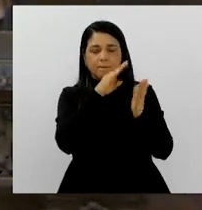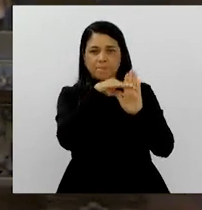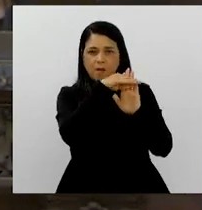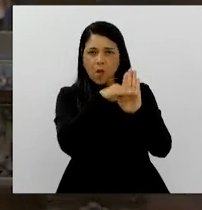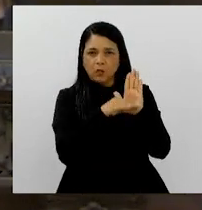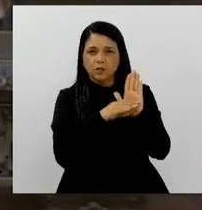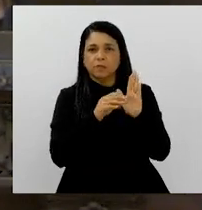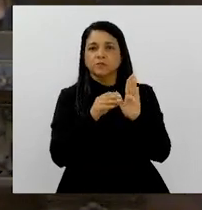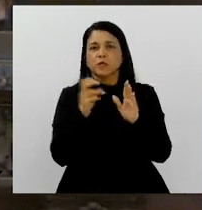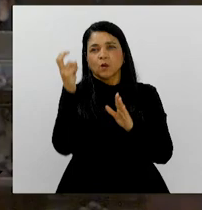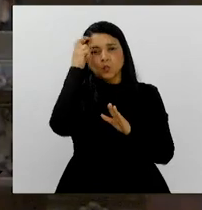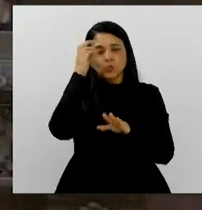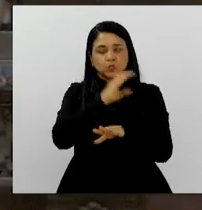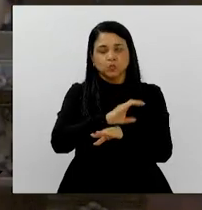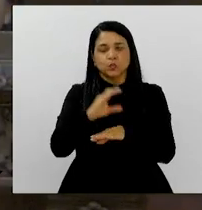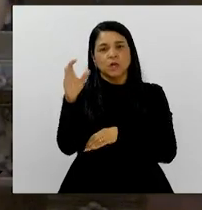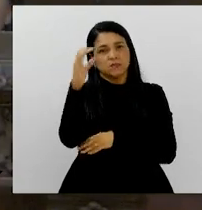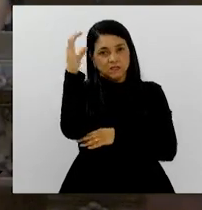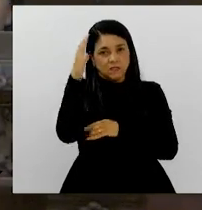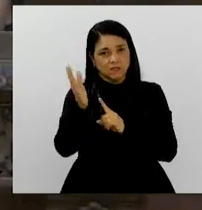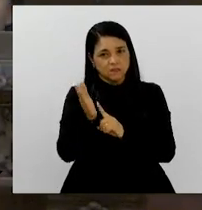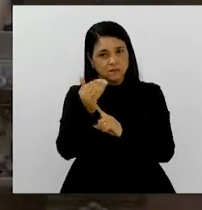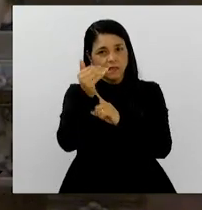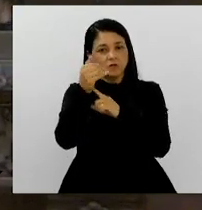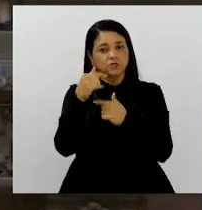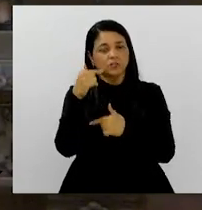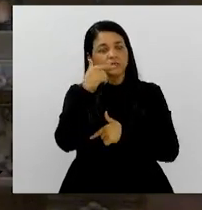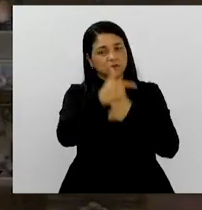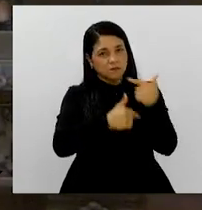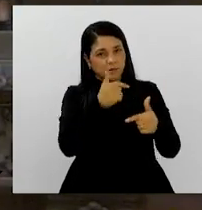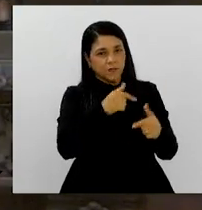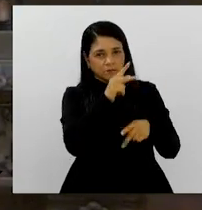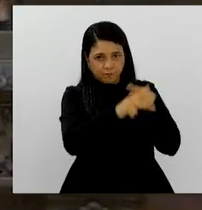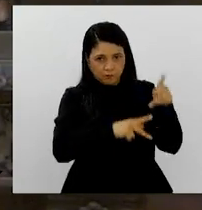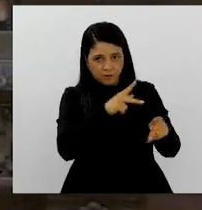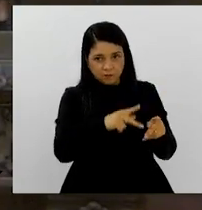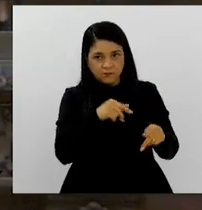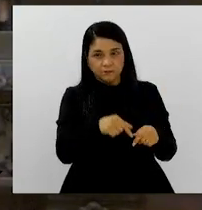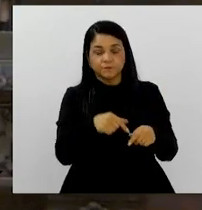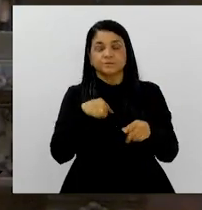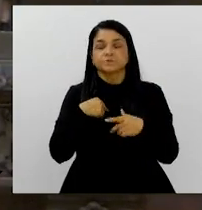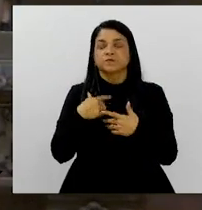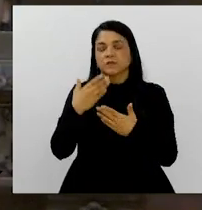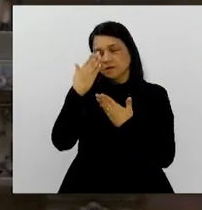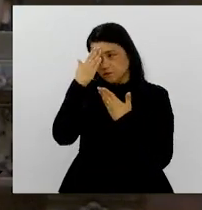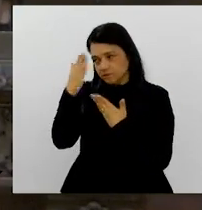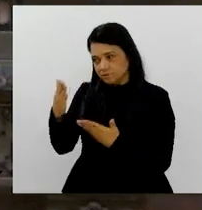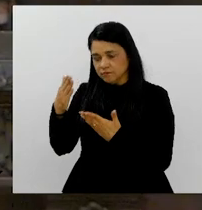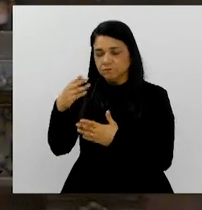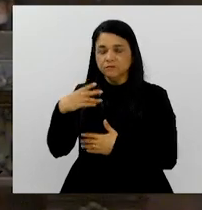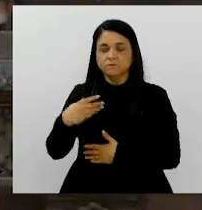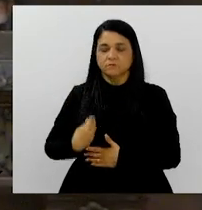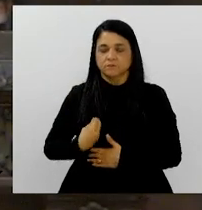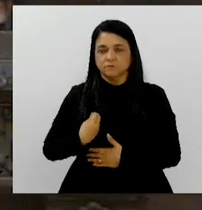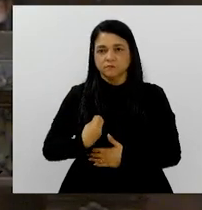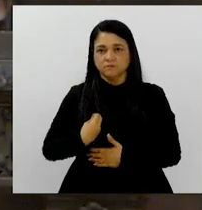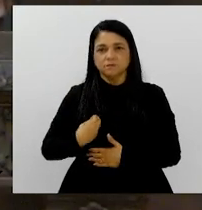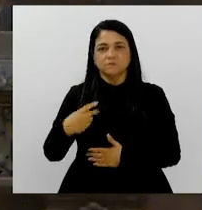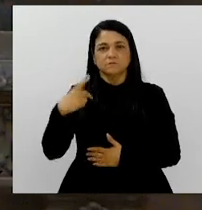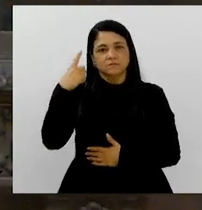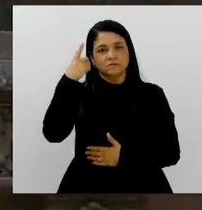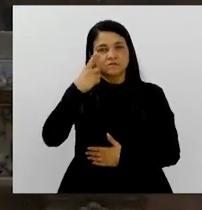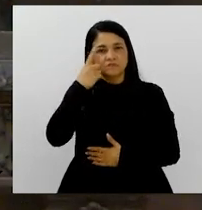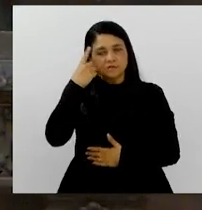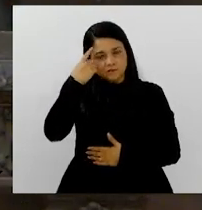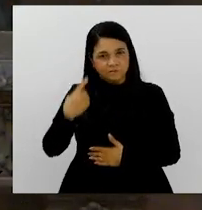da tecnologia e dos trabalhadores. Agradecer a sua presença, deputada Dani Balbi. Agradecer aqui